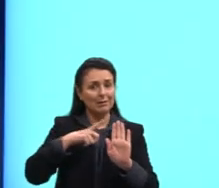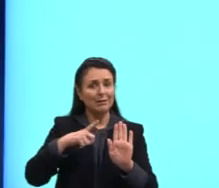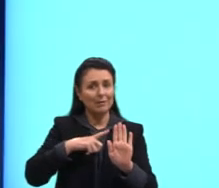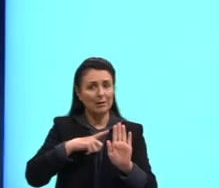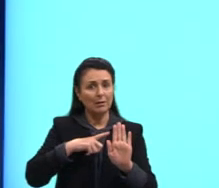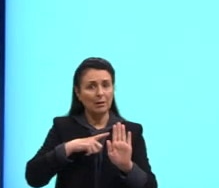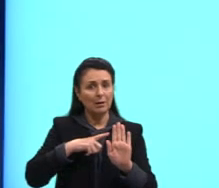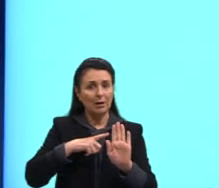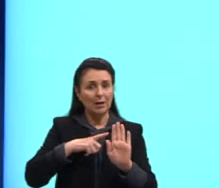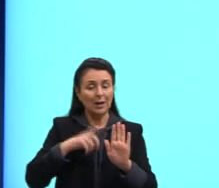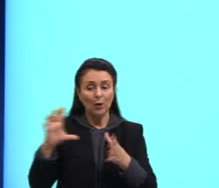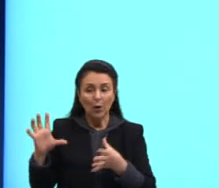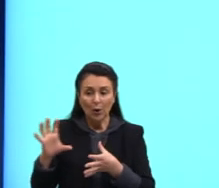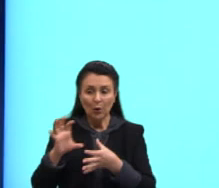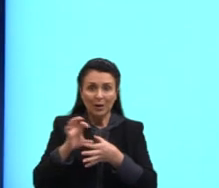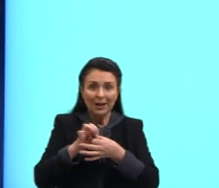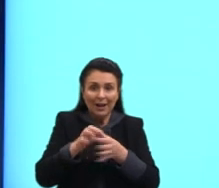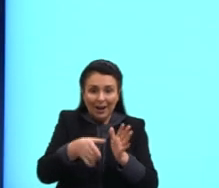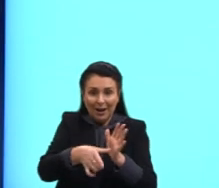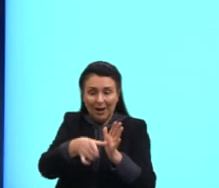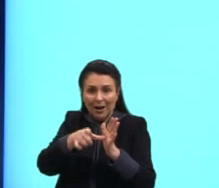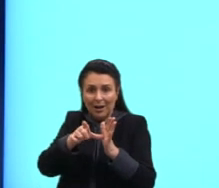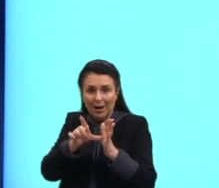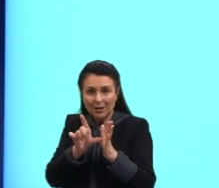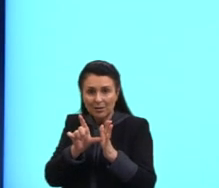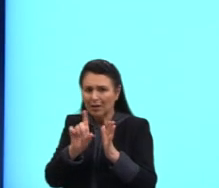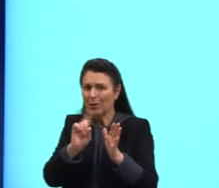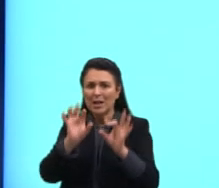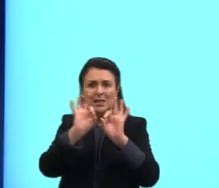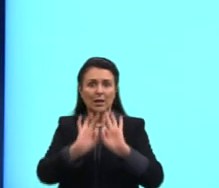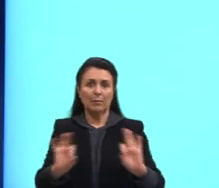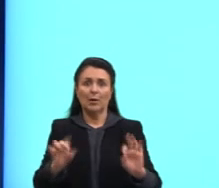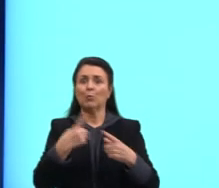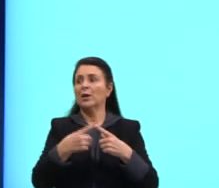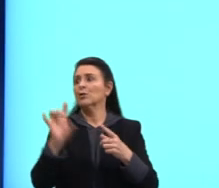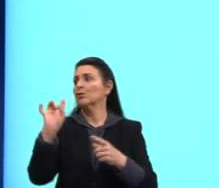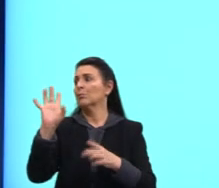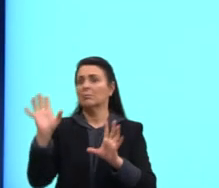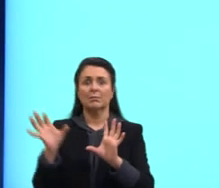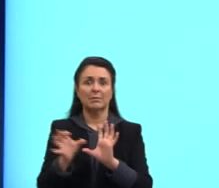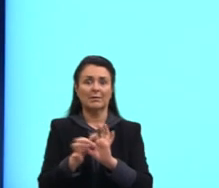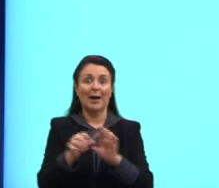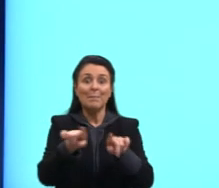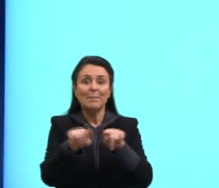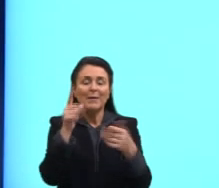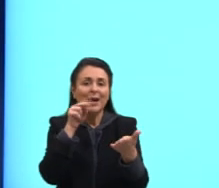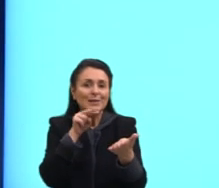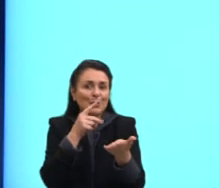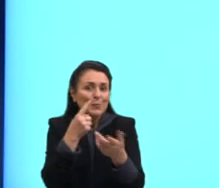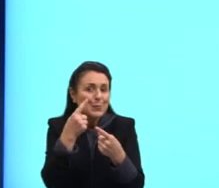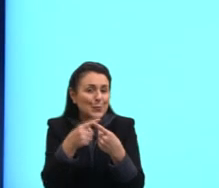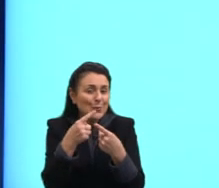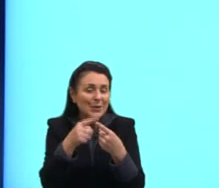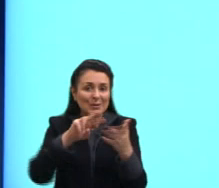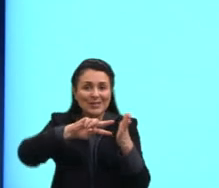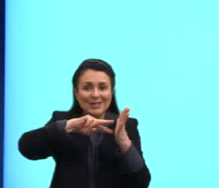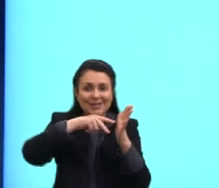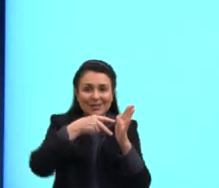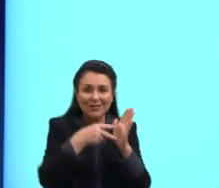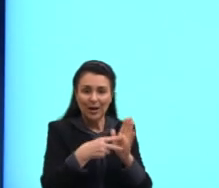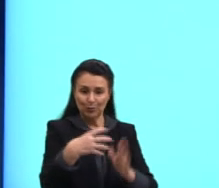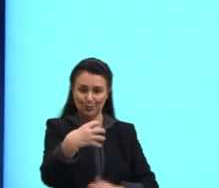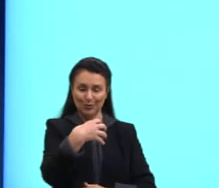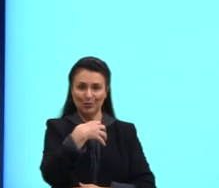isso conecta o anterior não simplesmente porque o papel dele é conectar mas porque o significado desse nesse